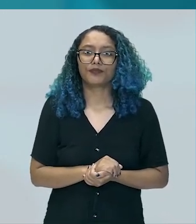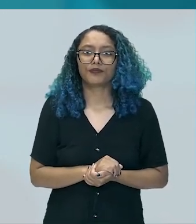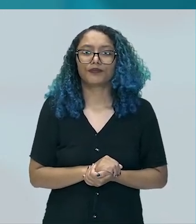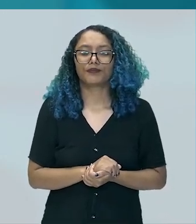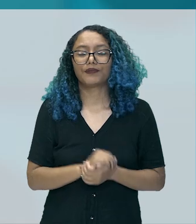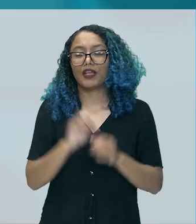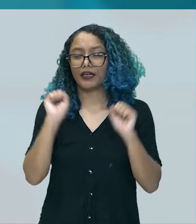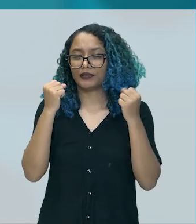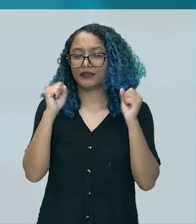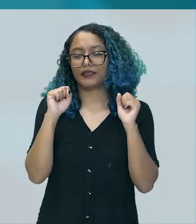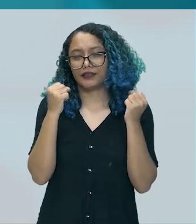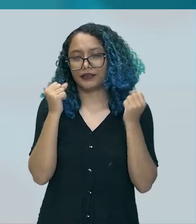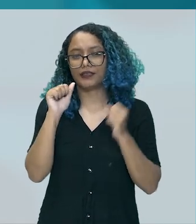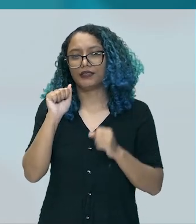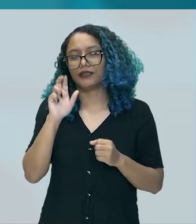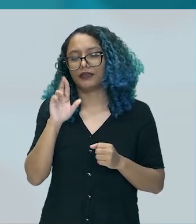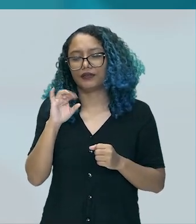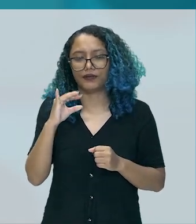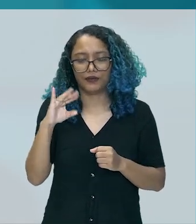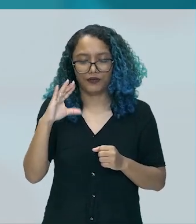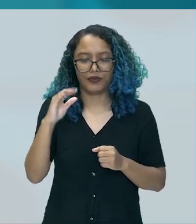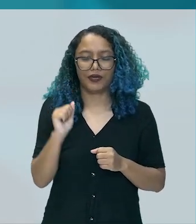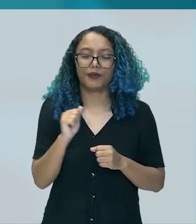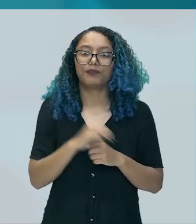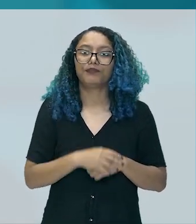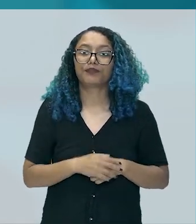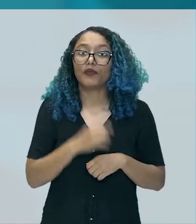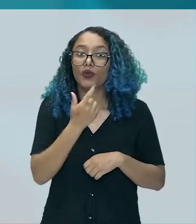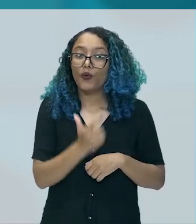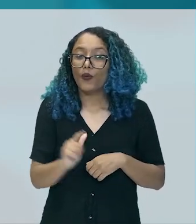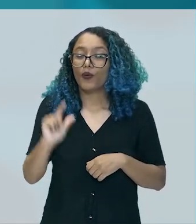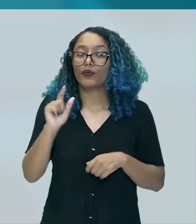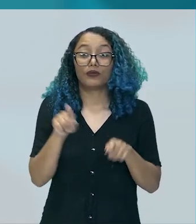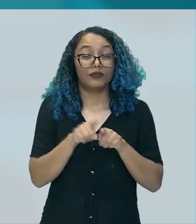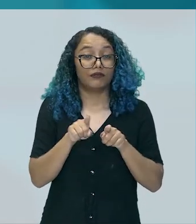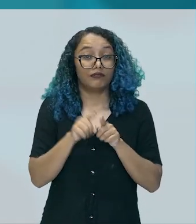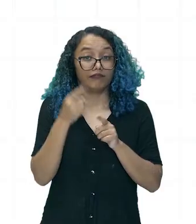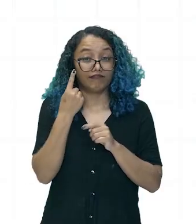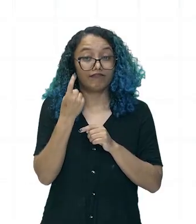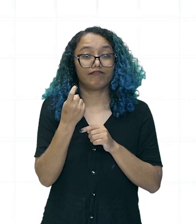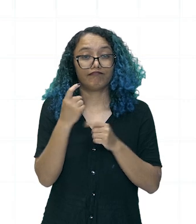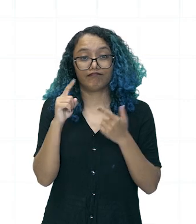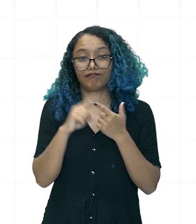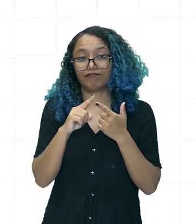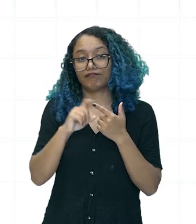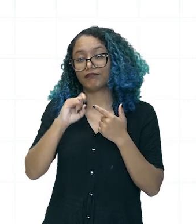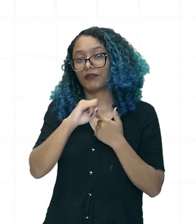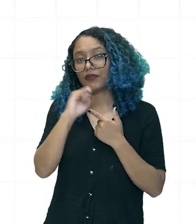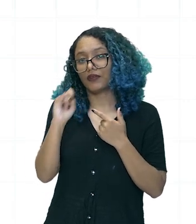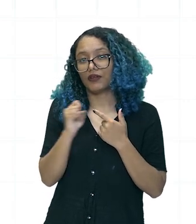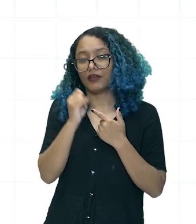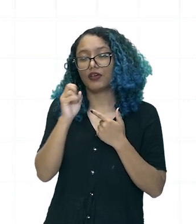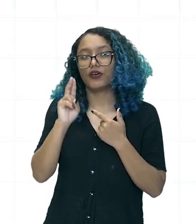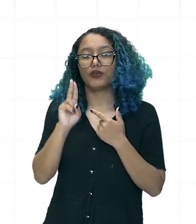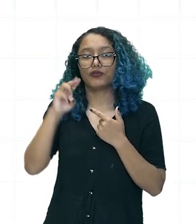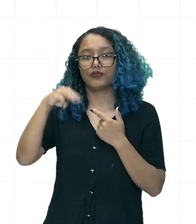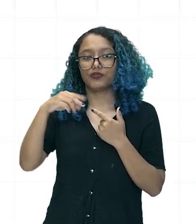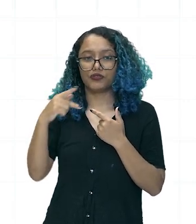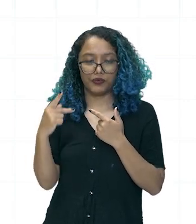ginástica que é utilizada até hoje. Vamos ver mais um pouquinho da história lá. Olha só. Esse método consiste